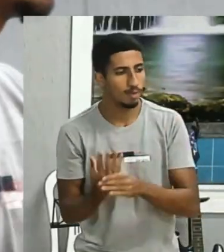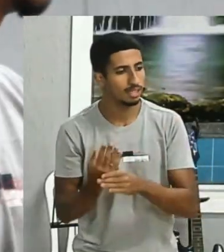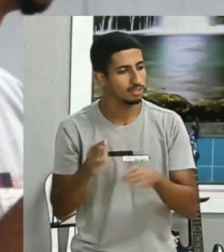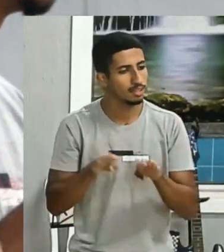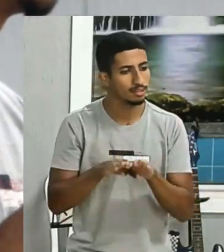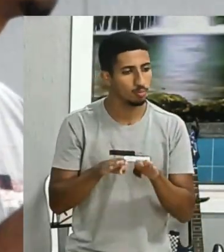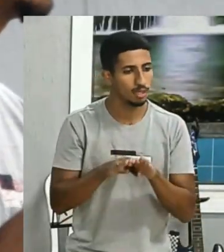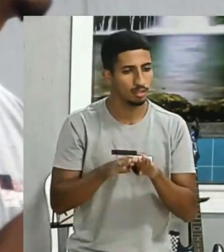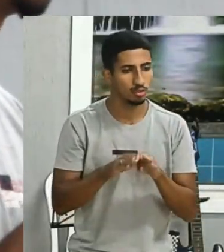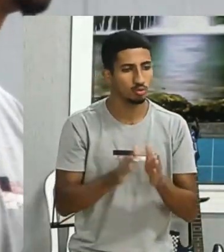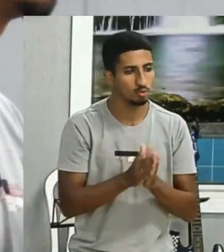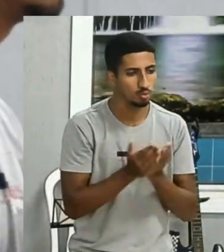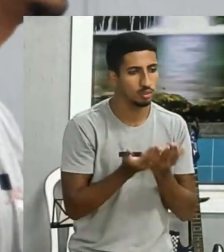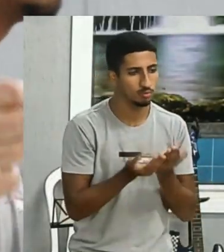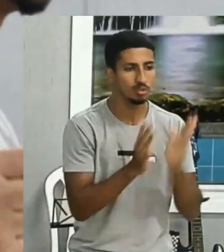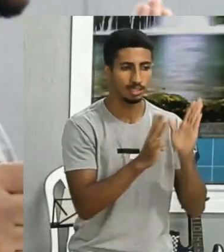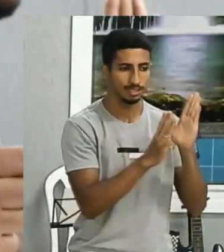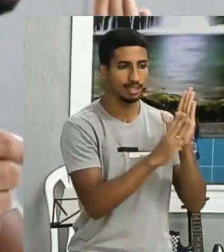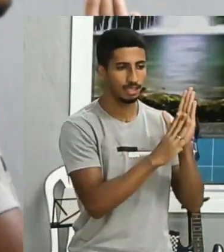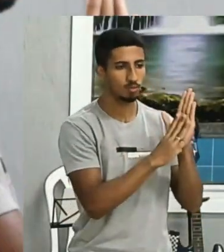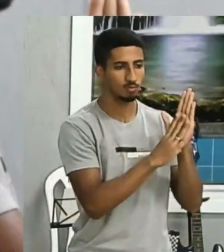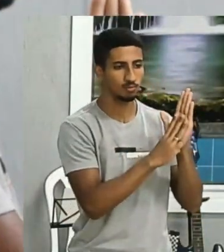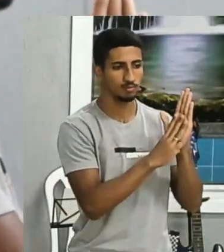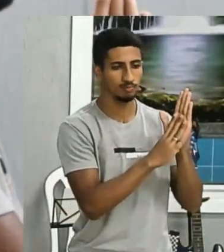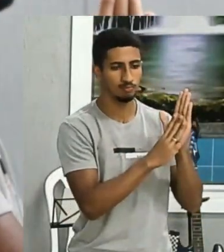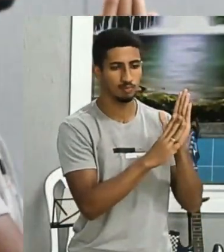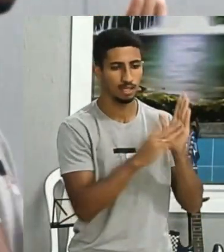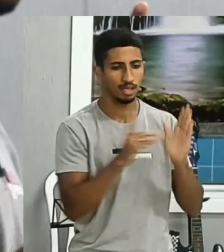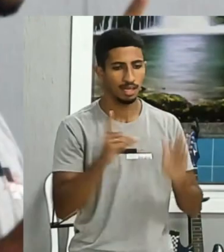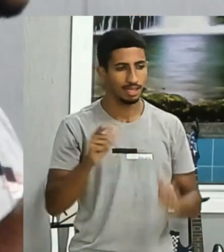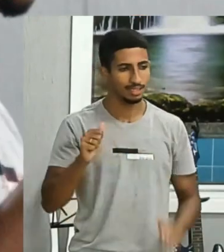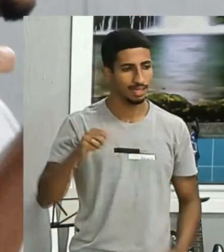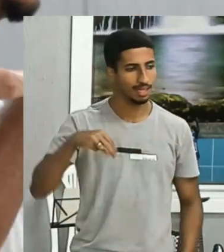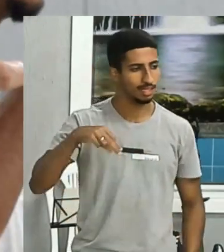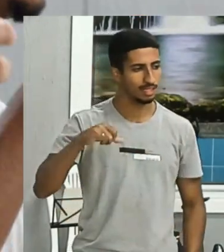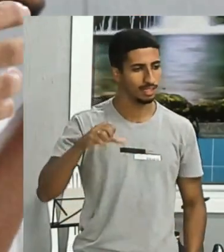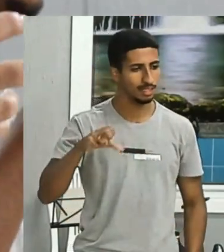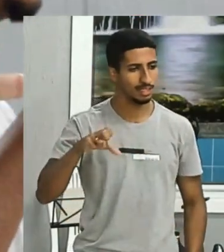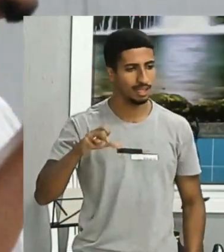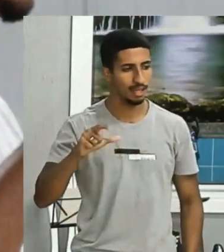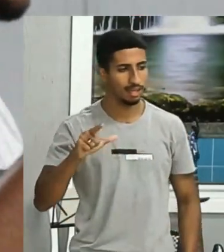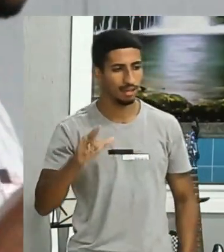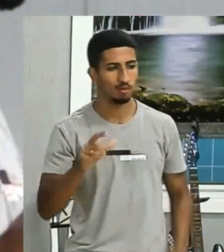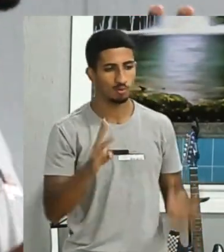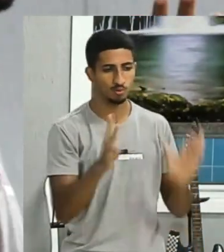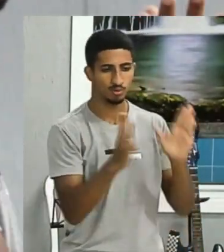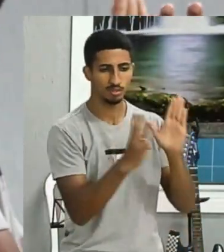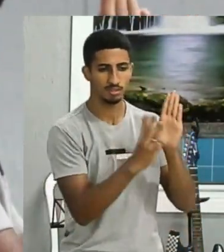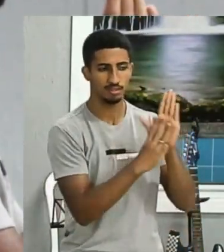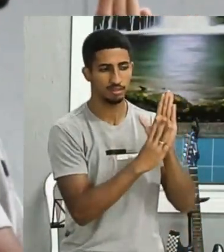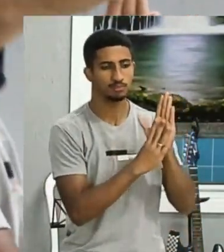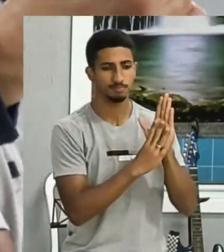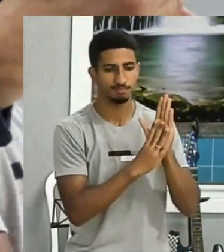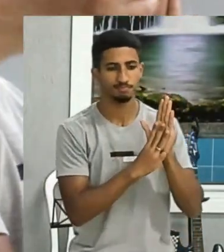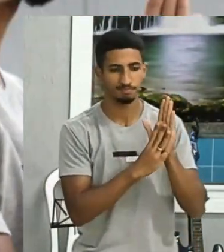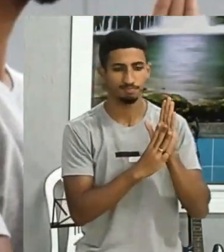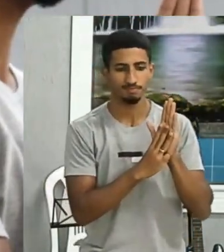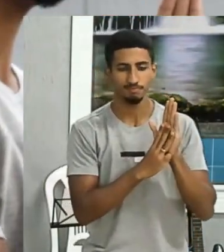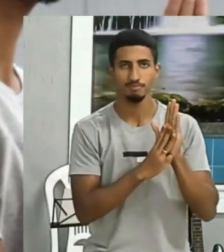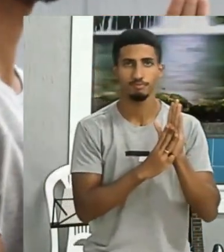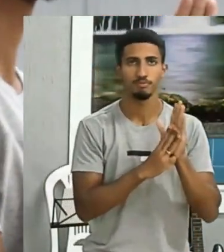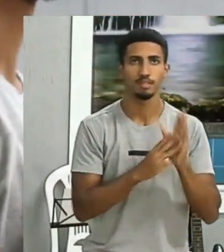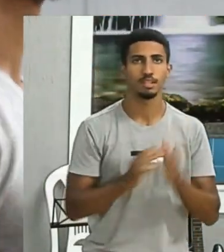7, versículos 13 e 14. Quando Daniel tem uma visão, ele é levado até o ancião de